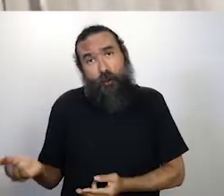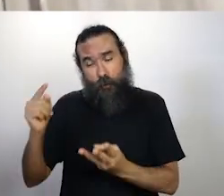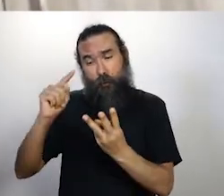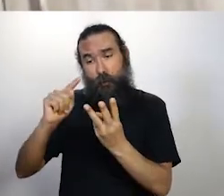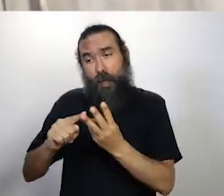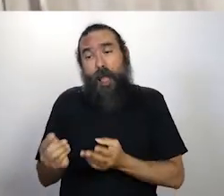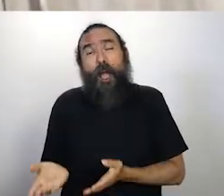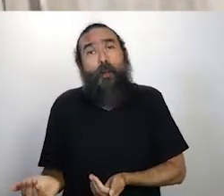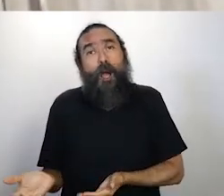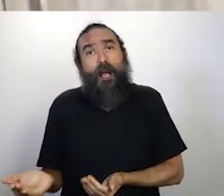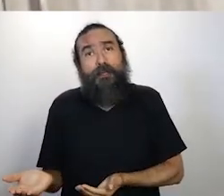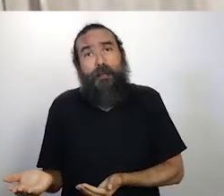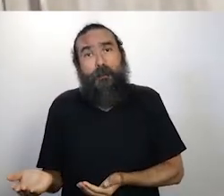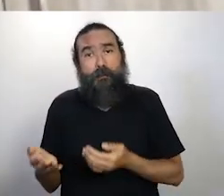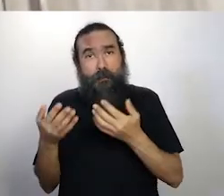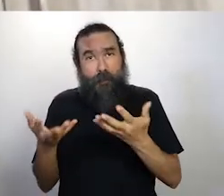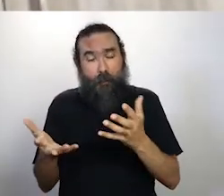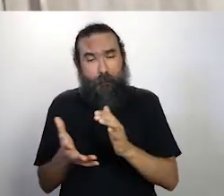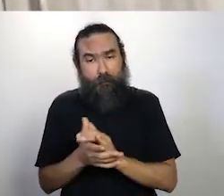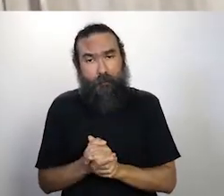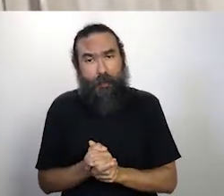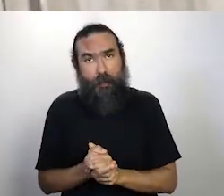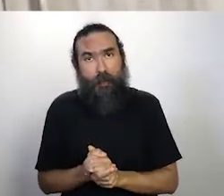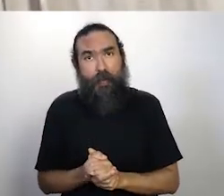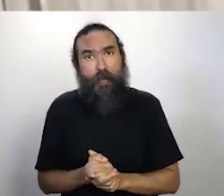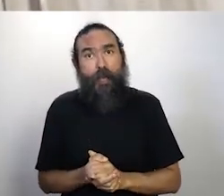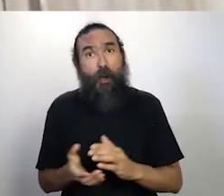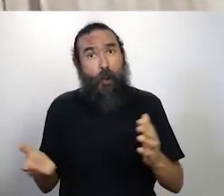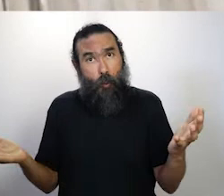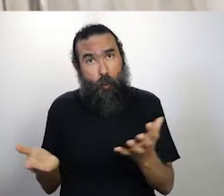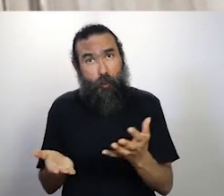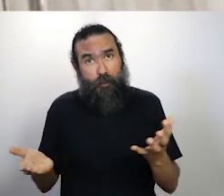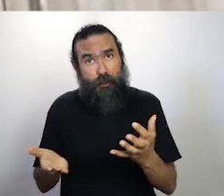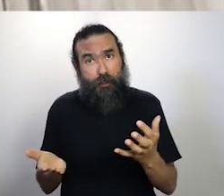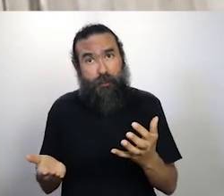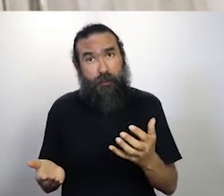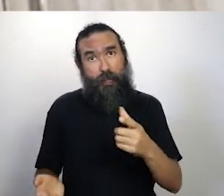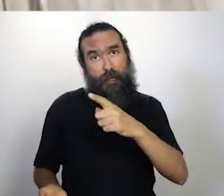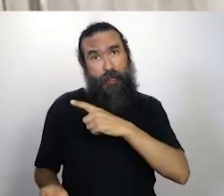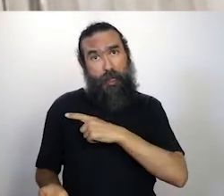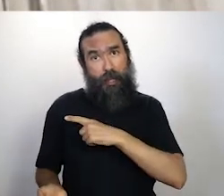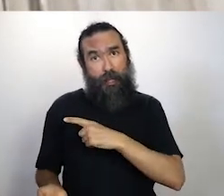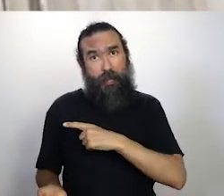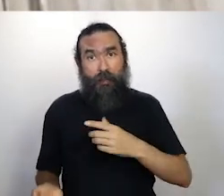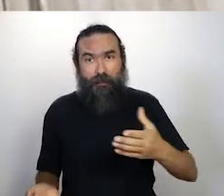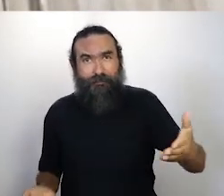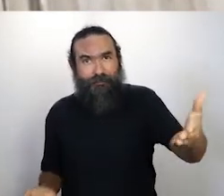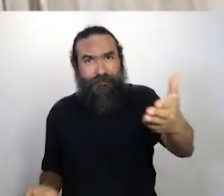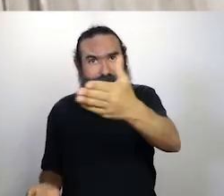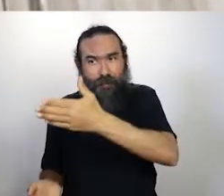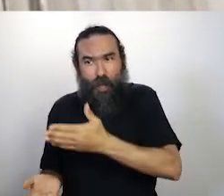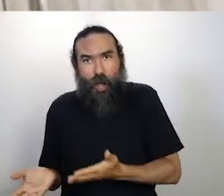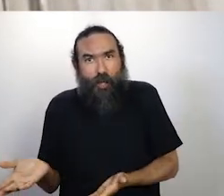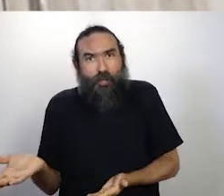começando por uma grande potencialidade, né? Hoje, nós temos a maior geração de jovens da história do planeta.